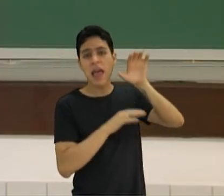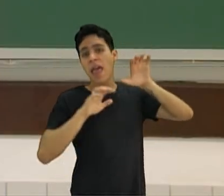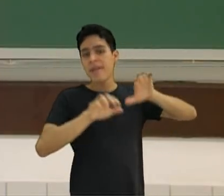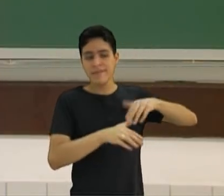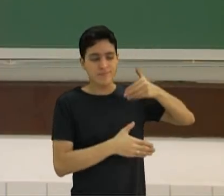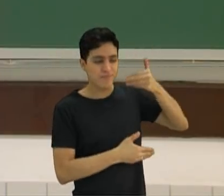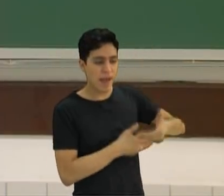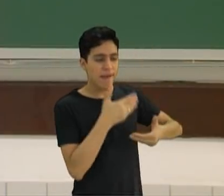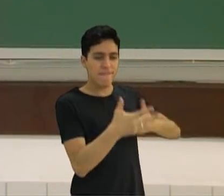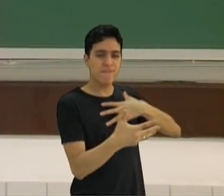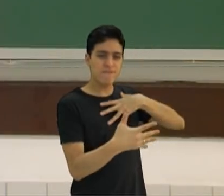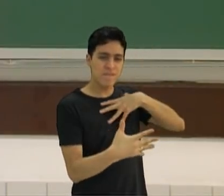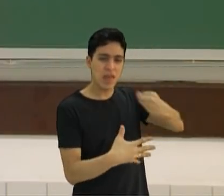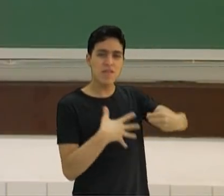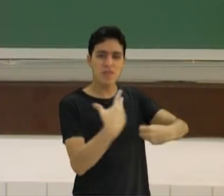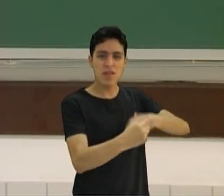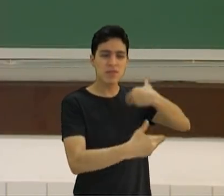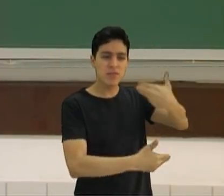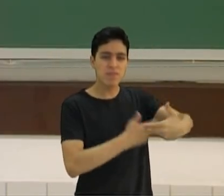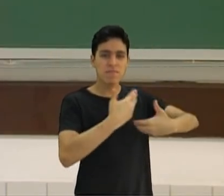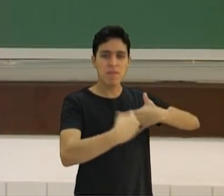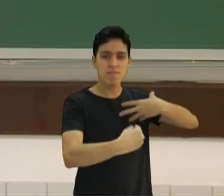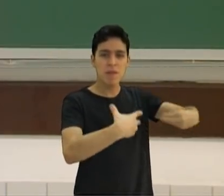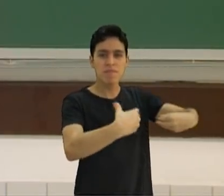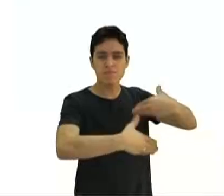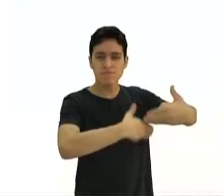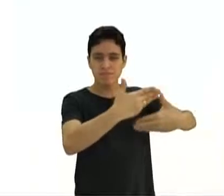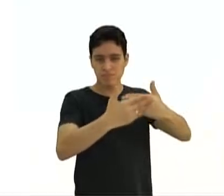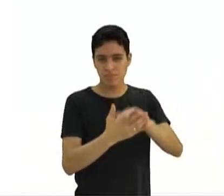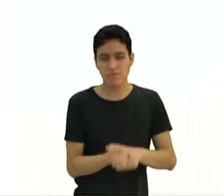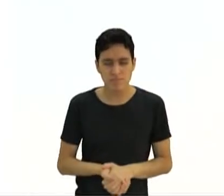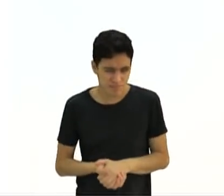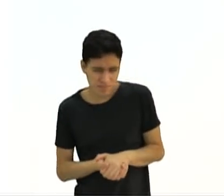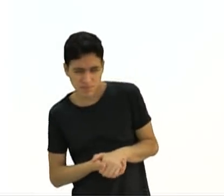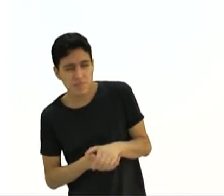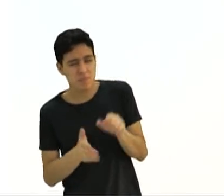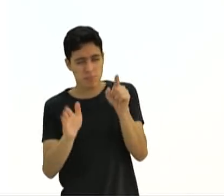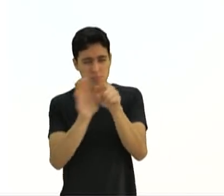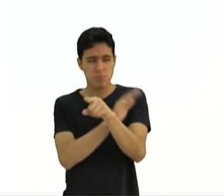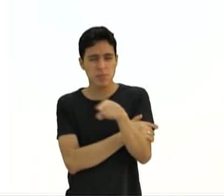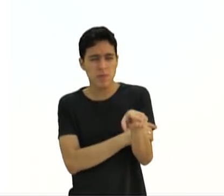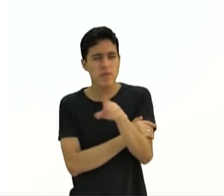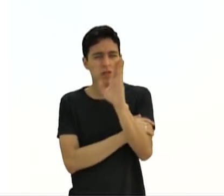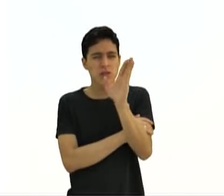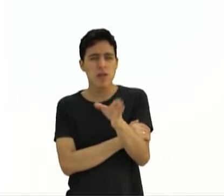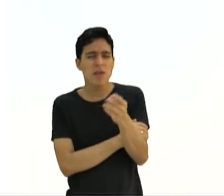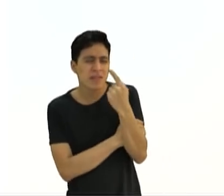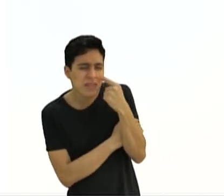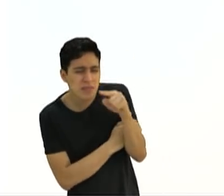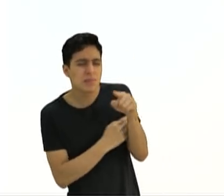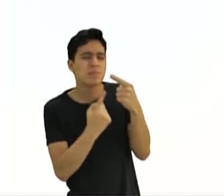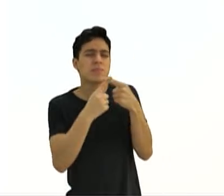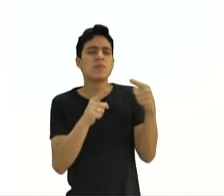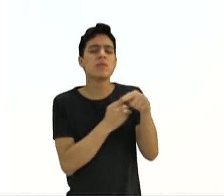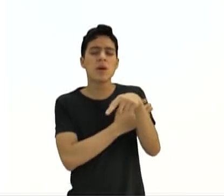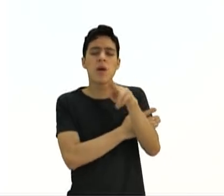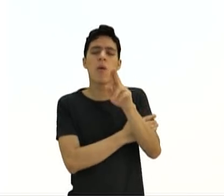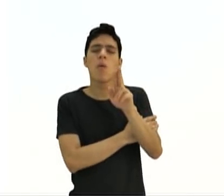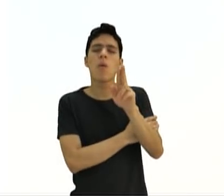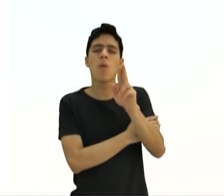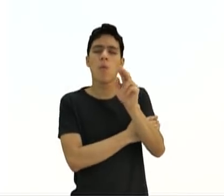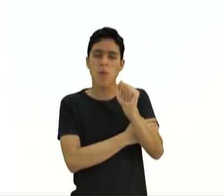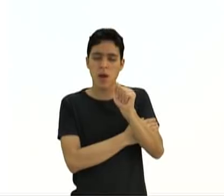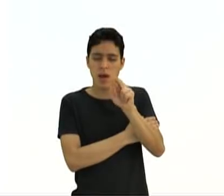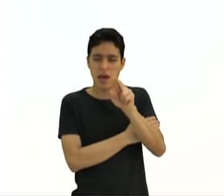Olha lá, você já escutou uma canção guarani? A gente está vendo ali a capa de um álbum,